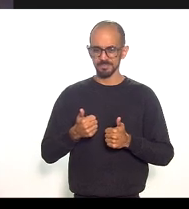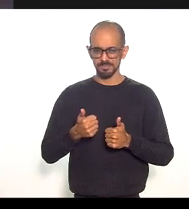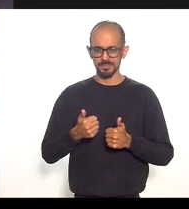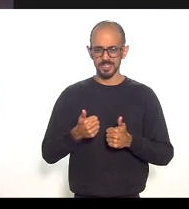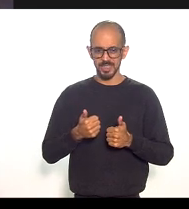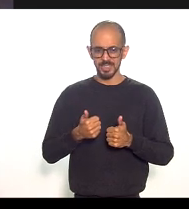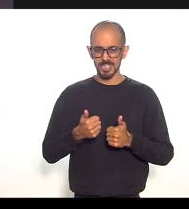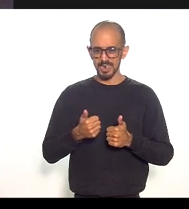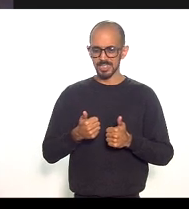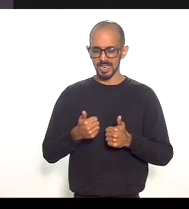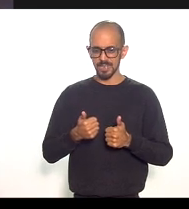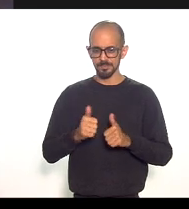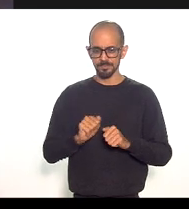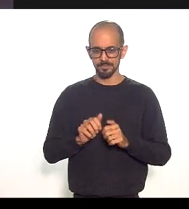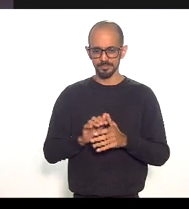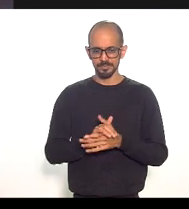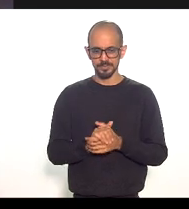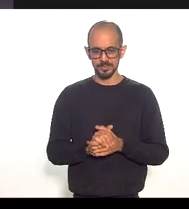autógrafo.